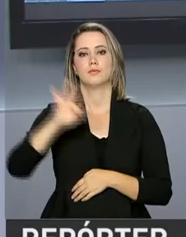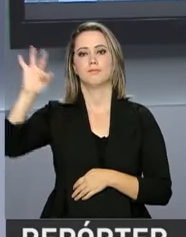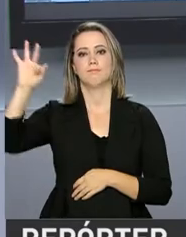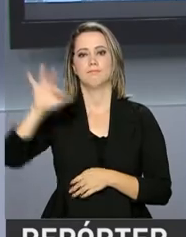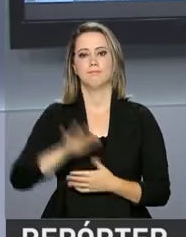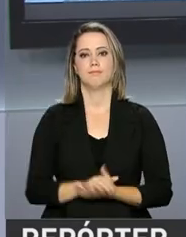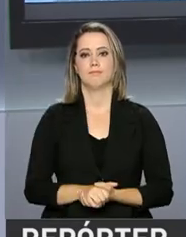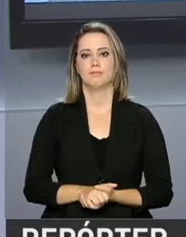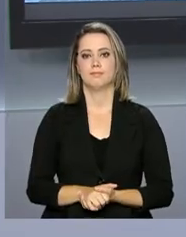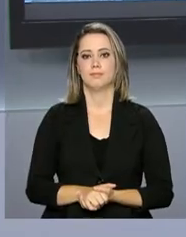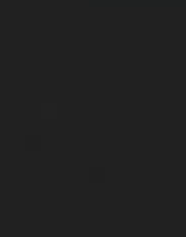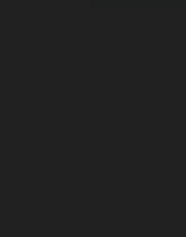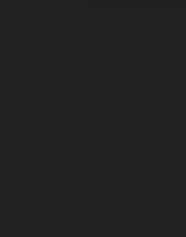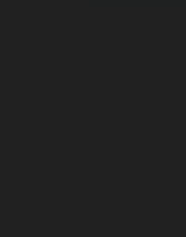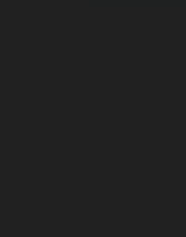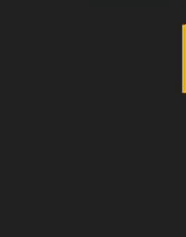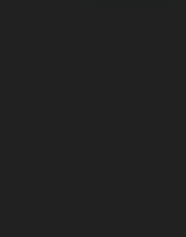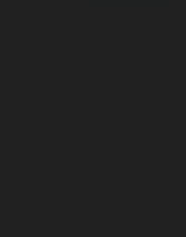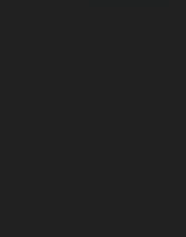federal